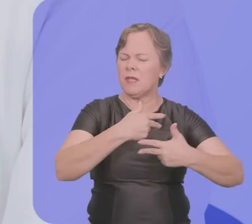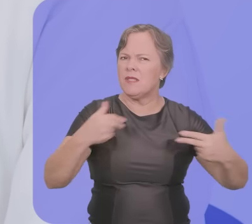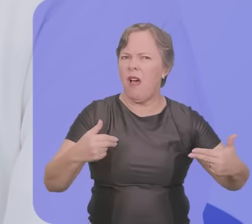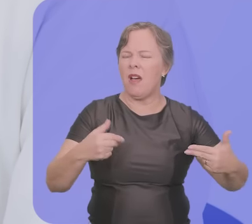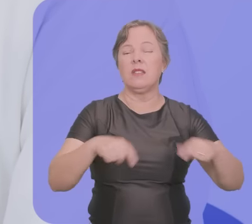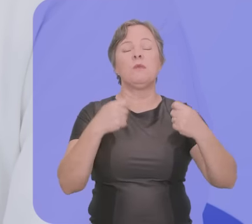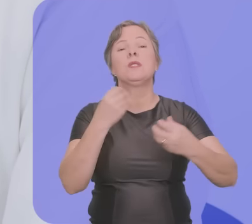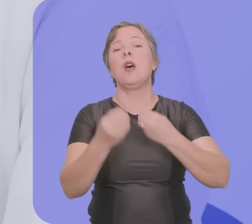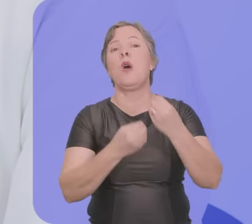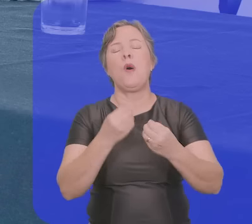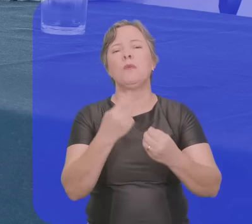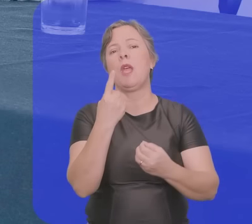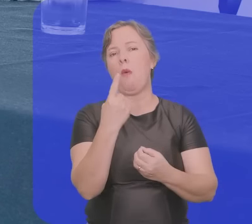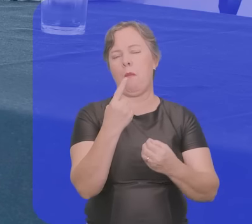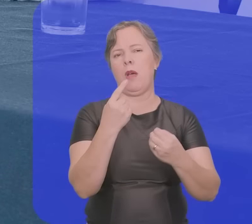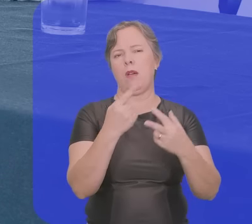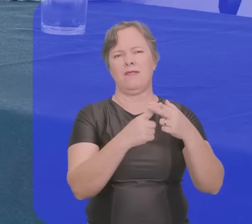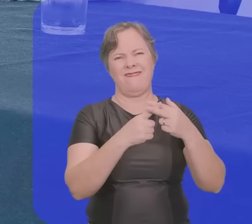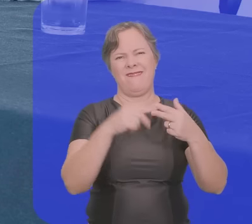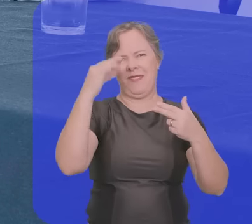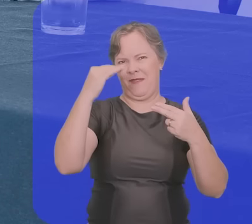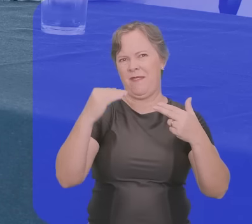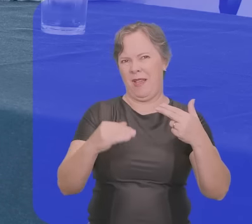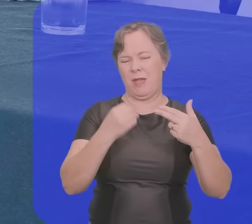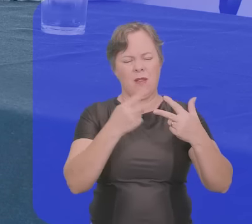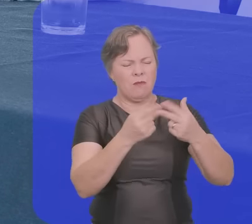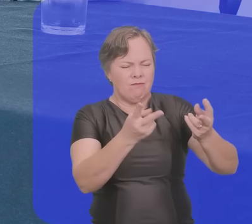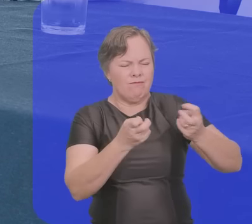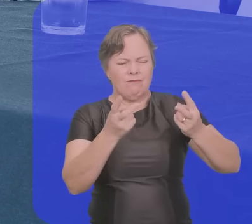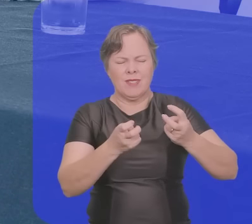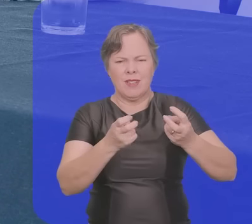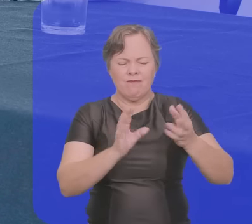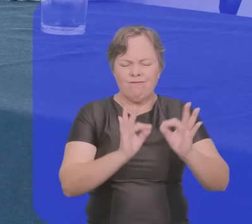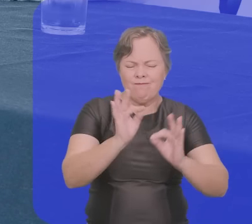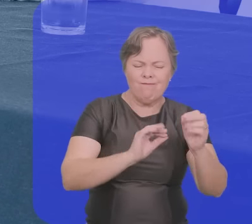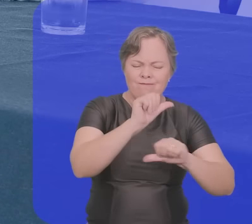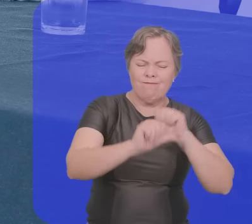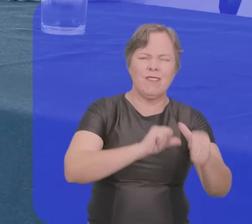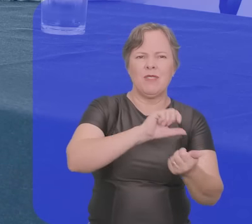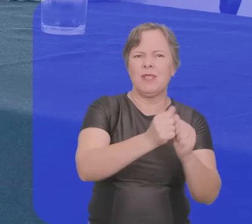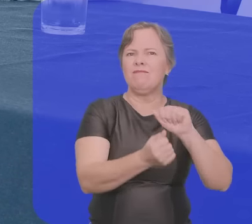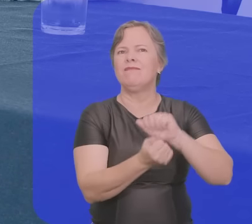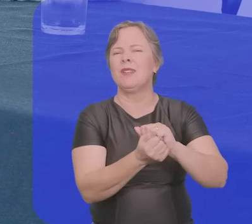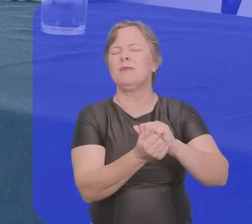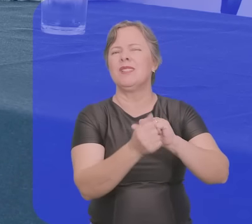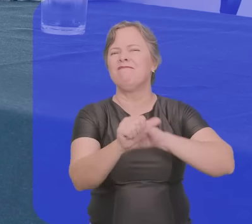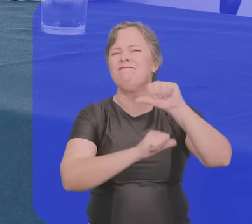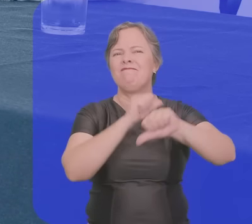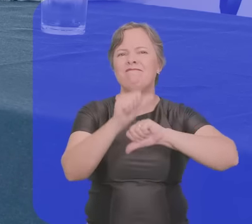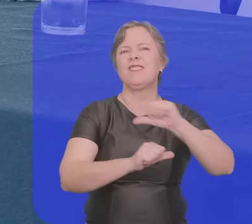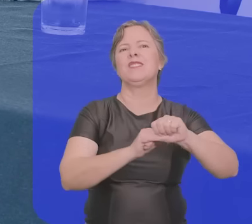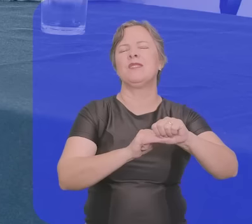escondidas nos dados, né. E nos bastidores, né, enquanto a gente conversava a respeito desse tema e tal, você comentou sobre os dados